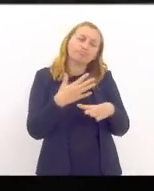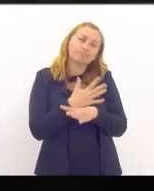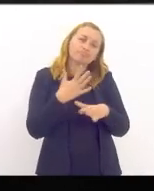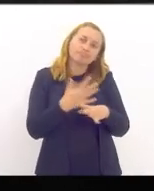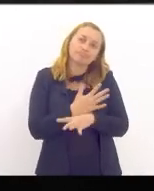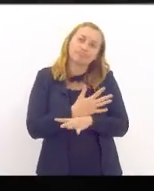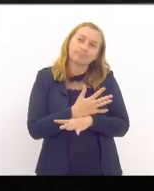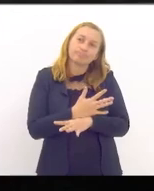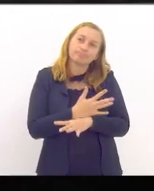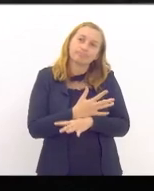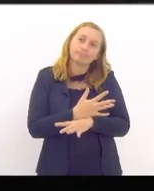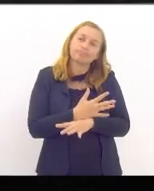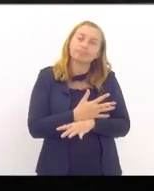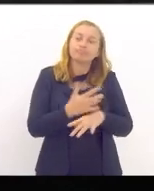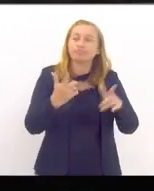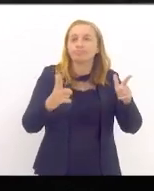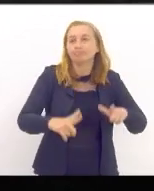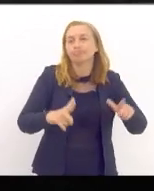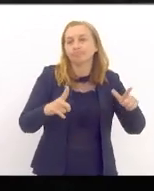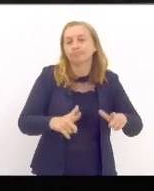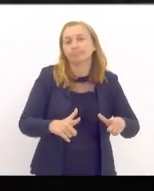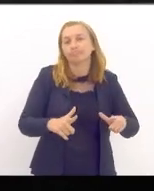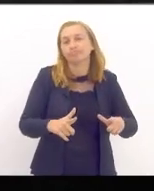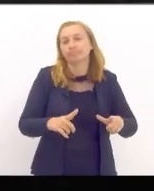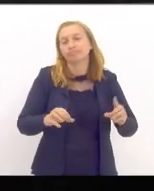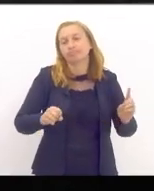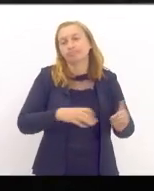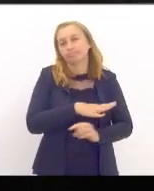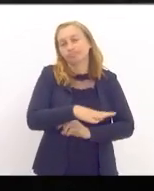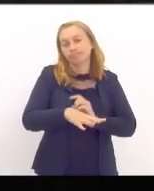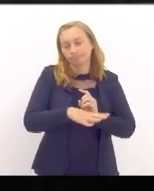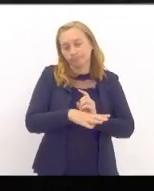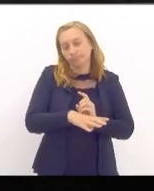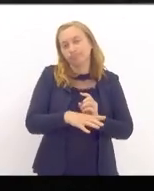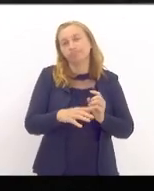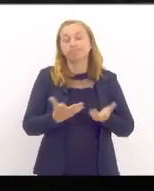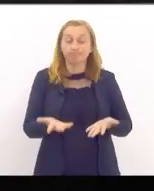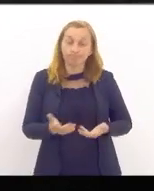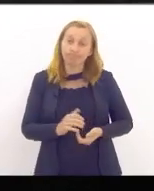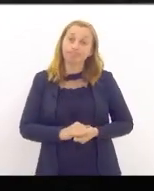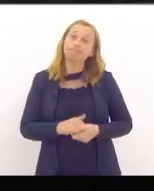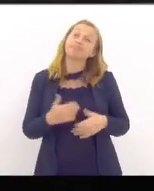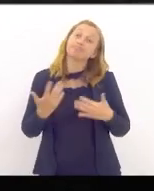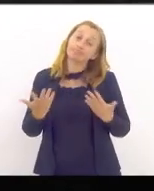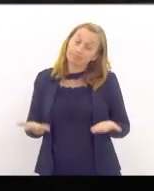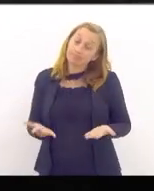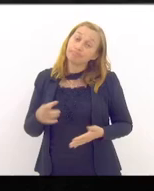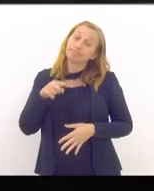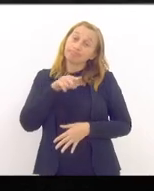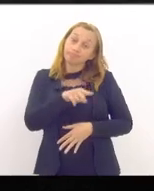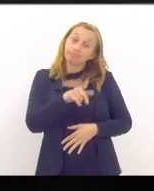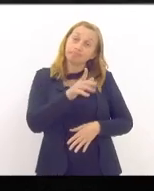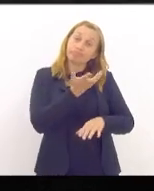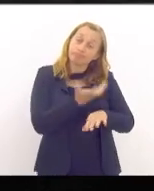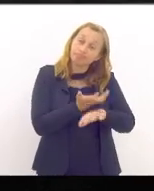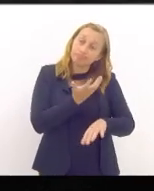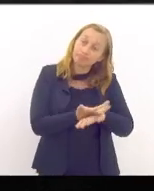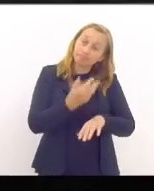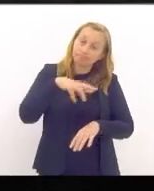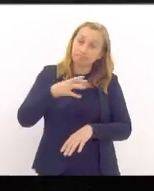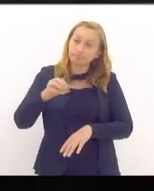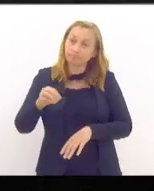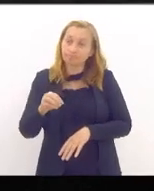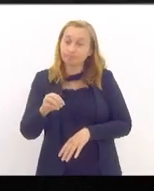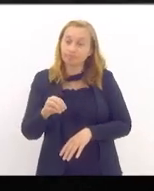é o espaço da sociabilidade que possui a cidade então ali a Praça Mário Lago